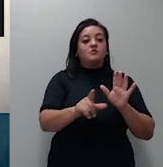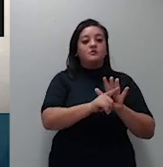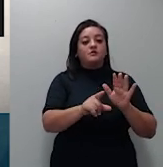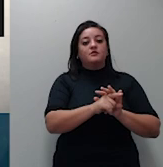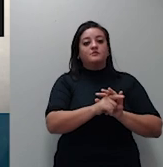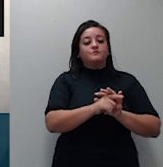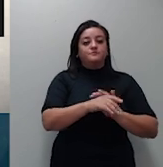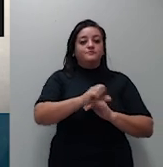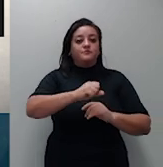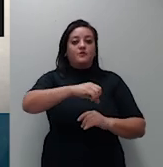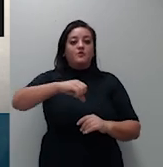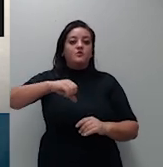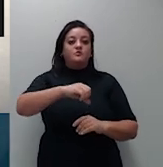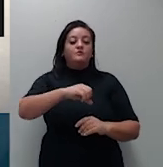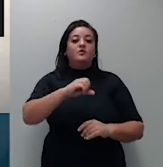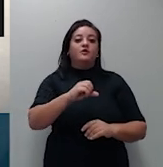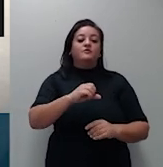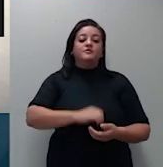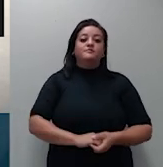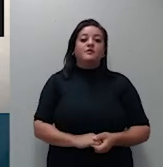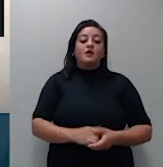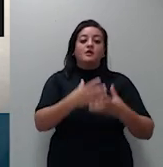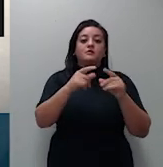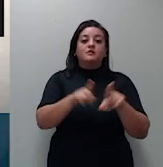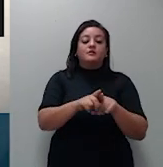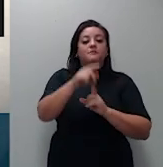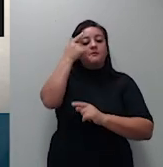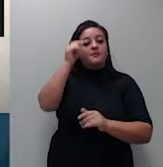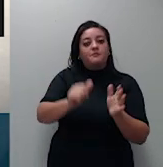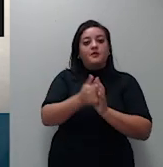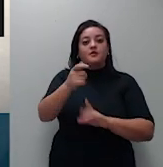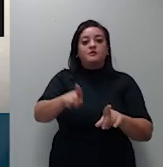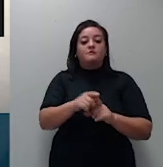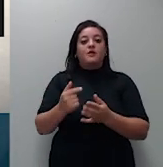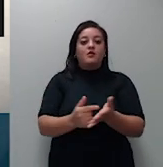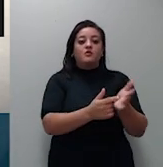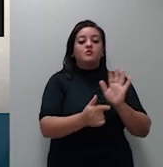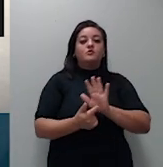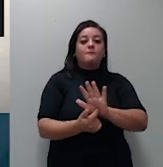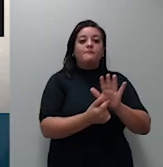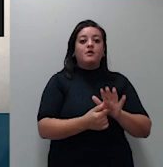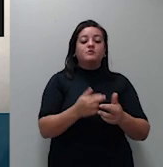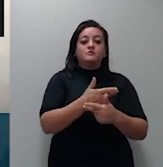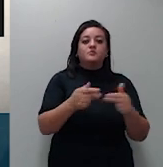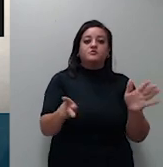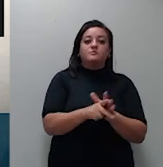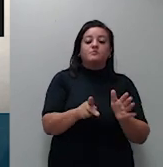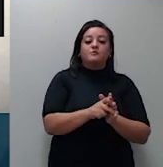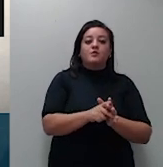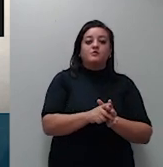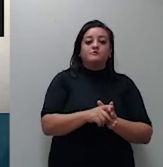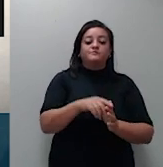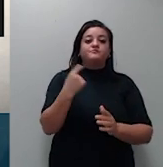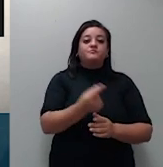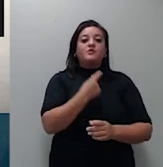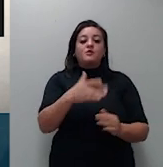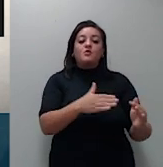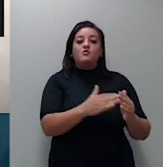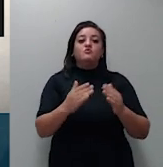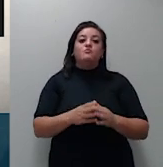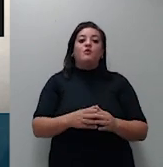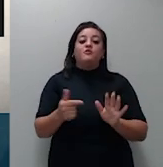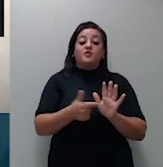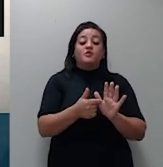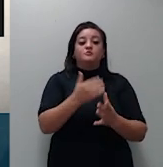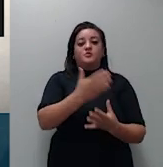como se ver não pode sim primeiro lugar o aquário revela que o bem objeto da penhora é o único imóvel do executado e